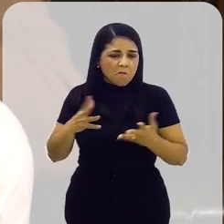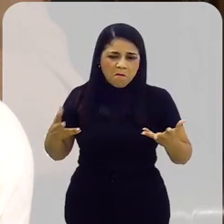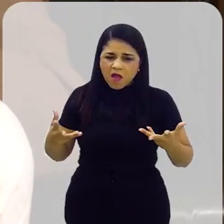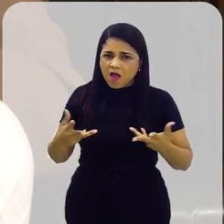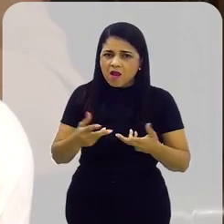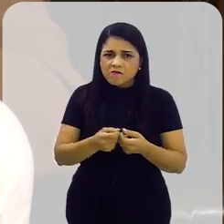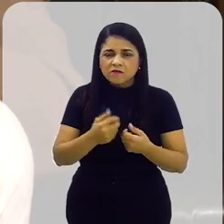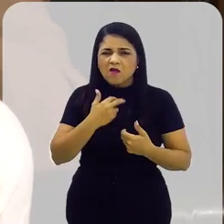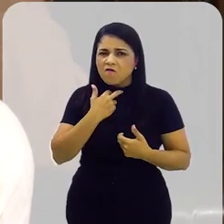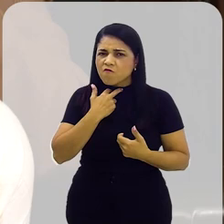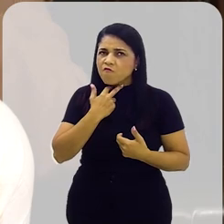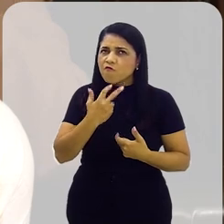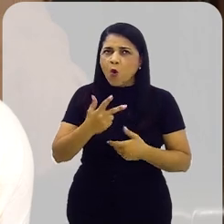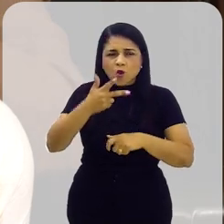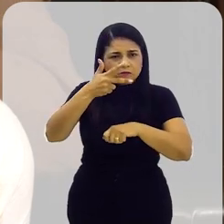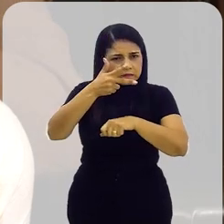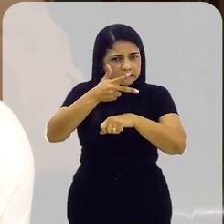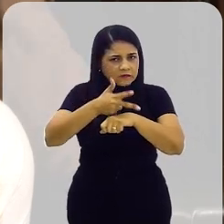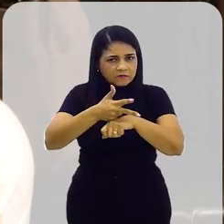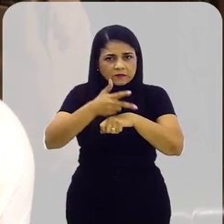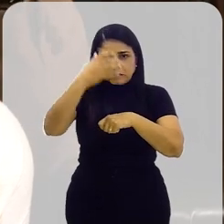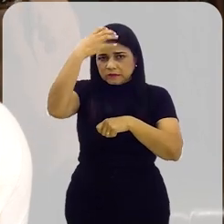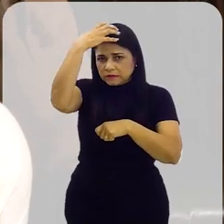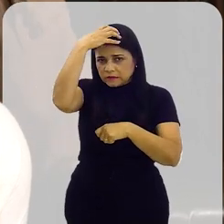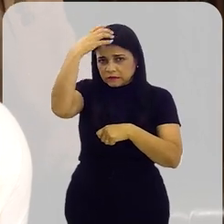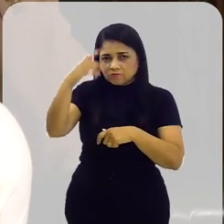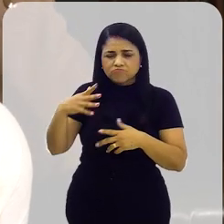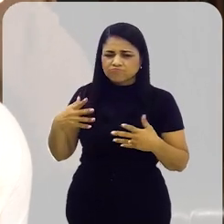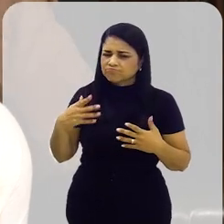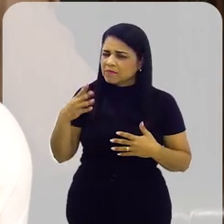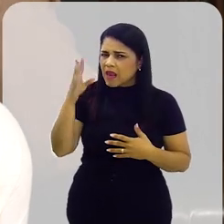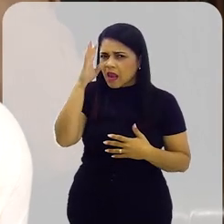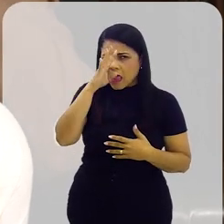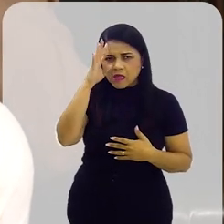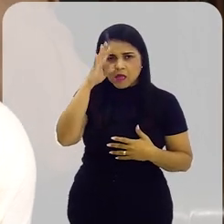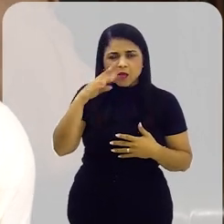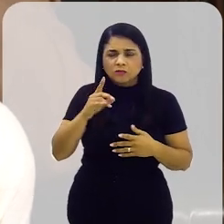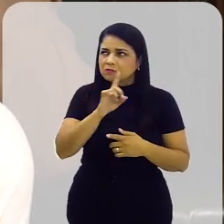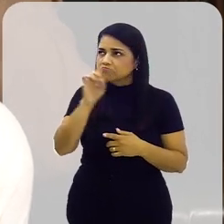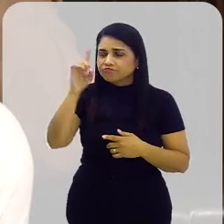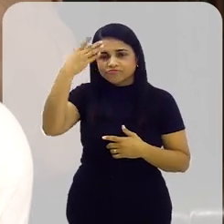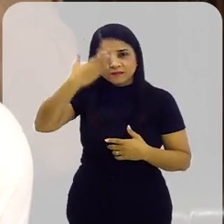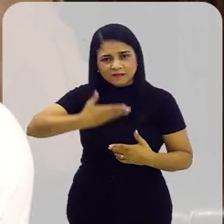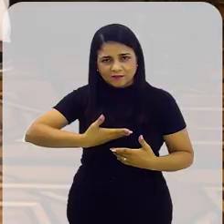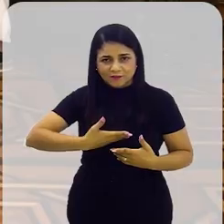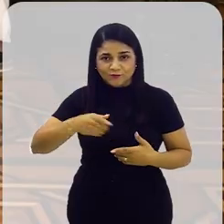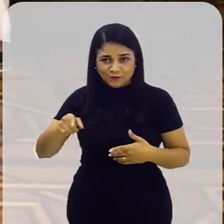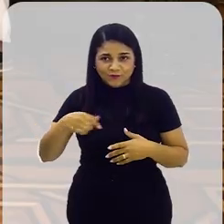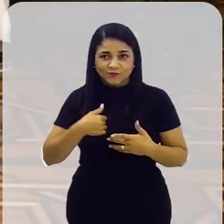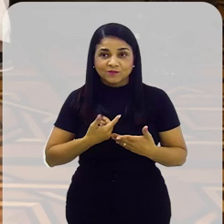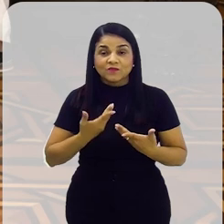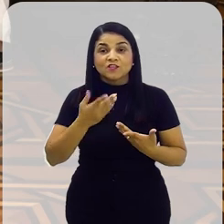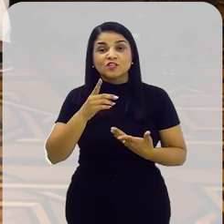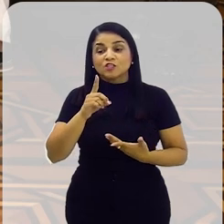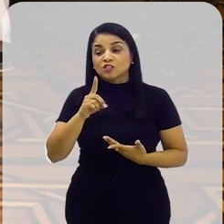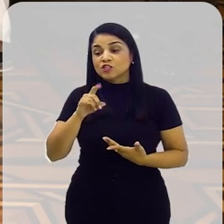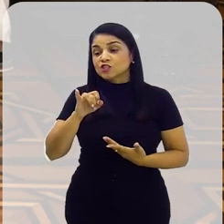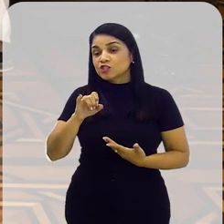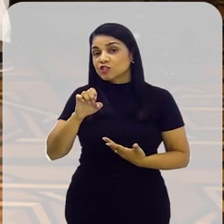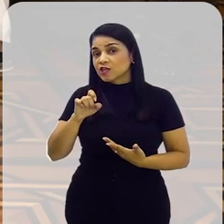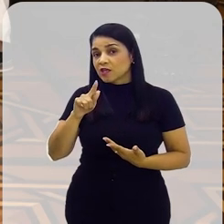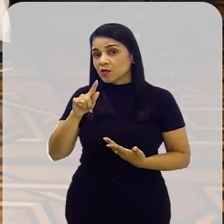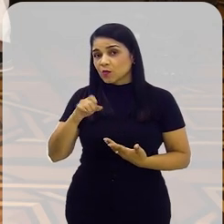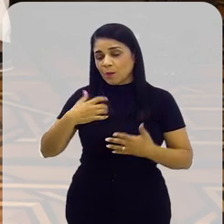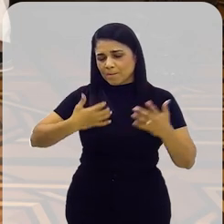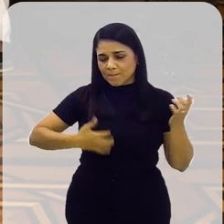estrondoso. Após a gravação que nós fizemos, foi uma coisa muito legal, sabe, na presença de Sim. Deus. E o Diego... Diego é o